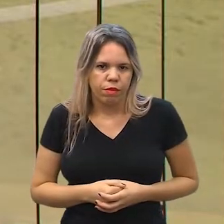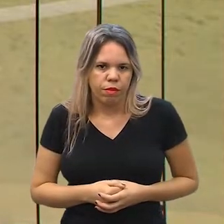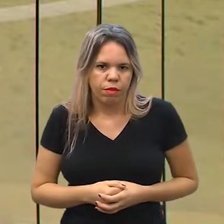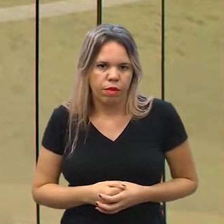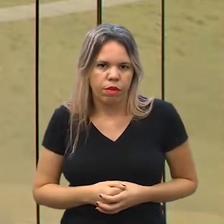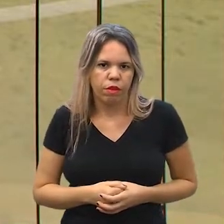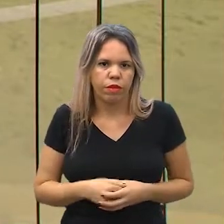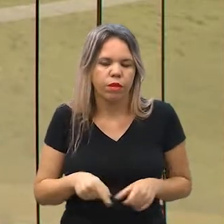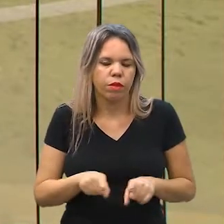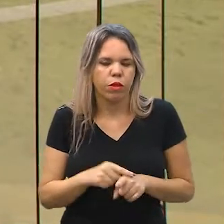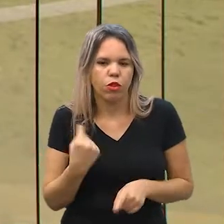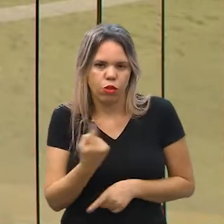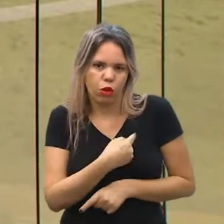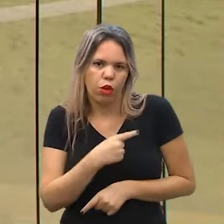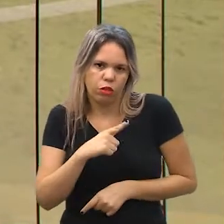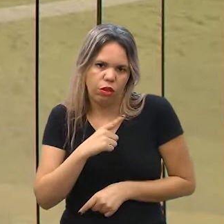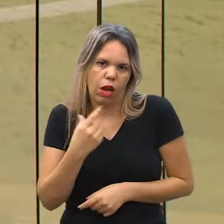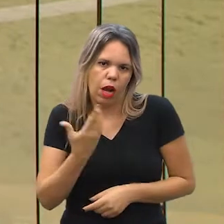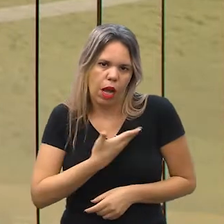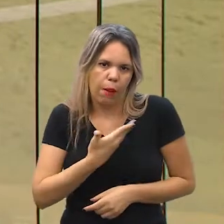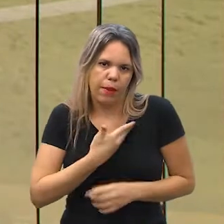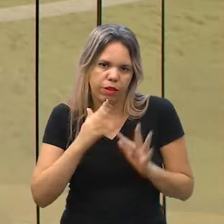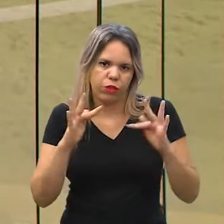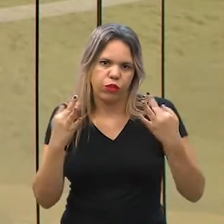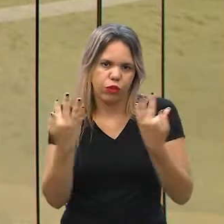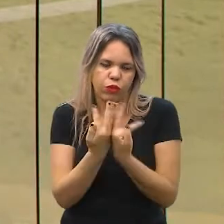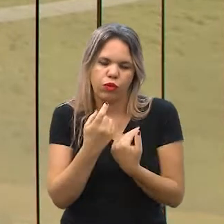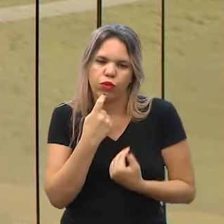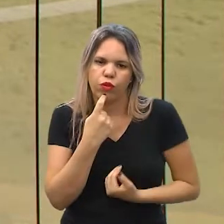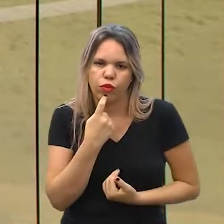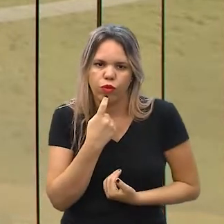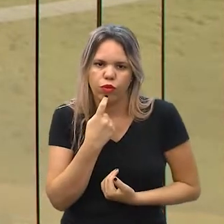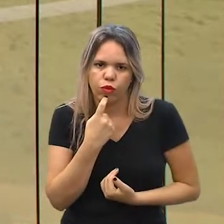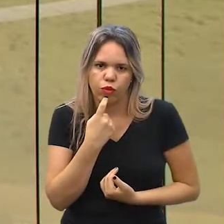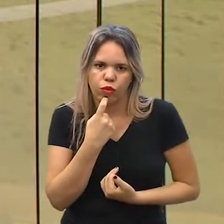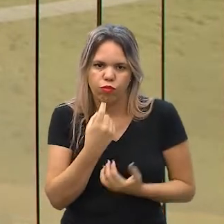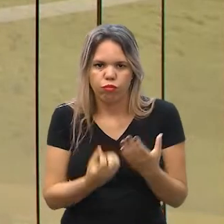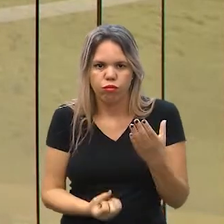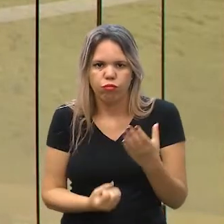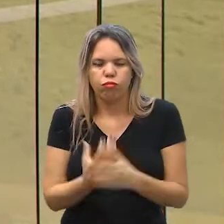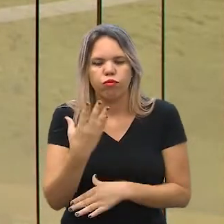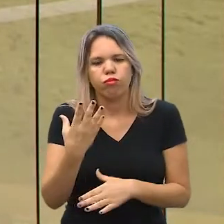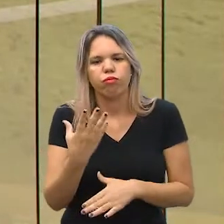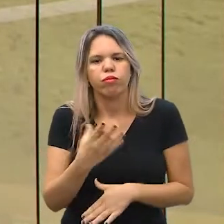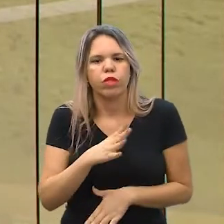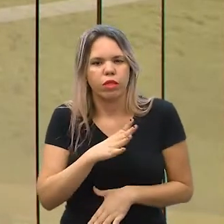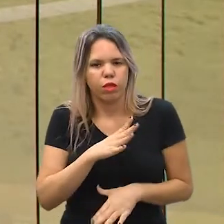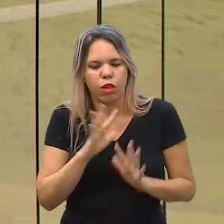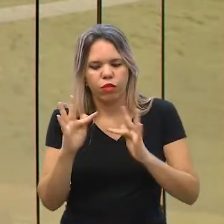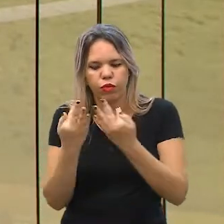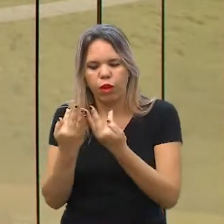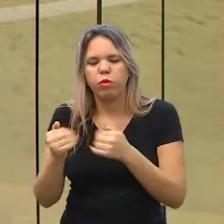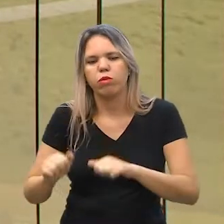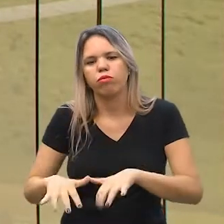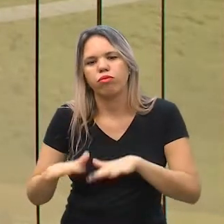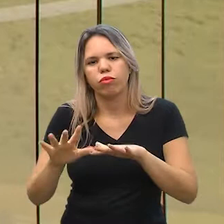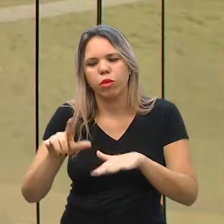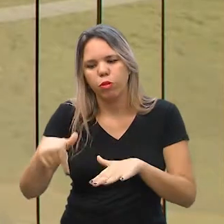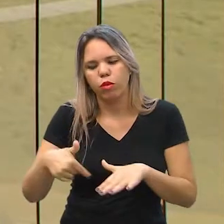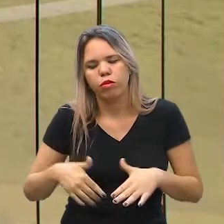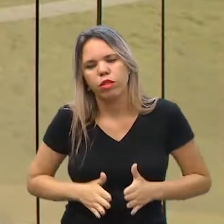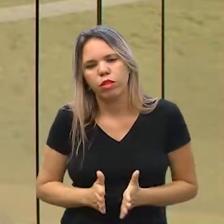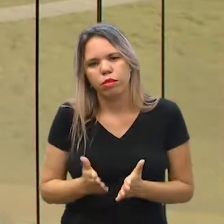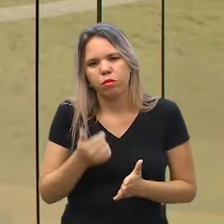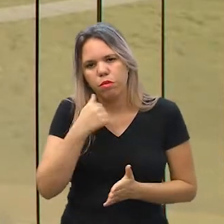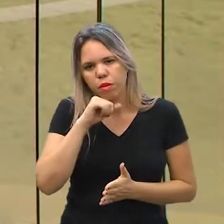Mas acabou, como nós tínhamos amigos da família em Campinas, acabou criando raízes na cidade. E depois que eu